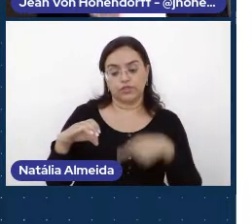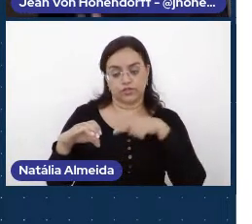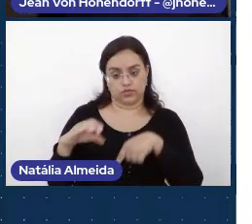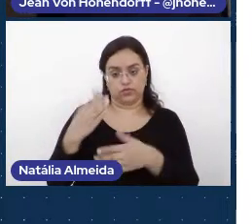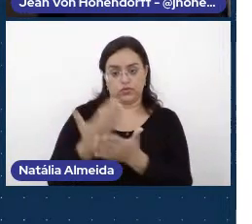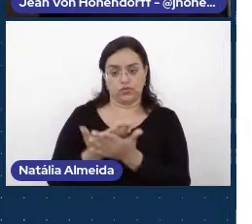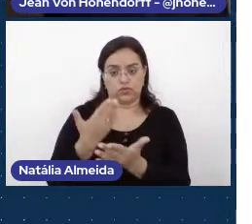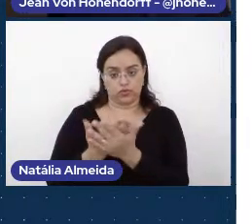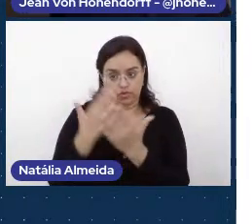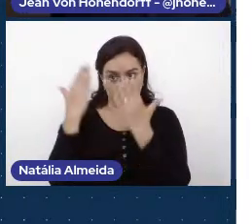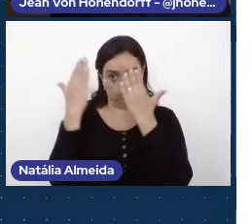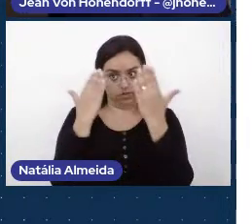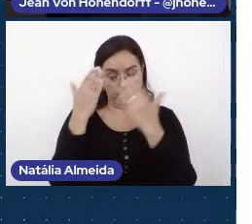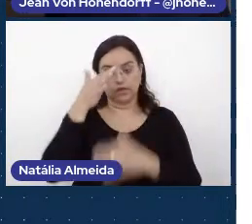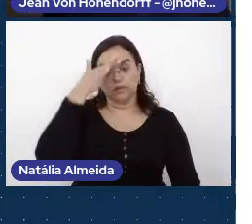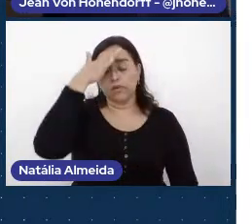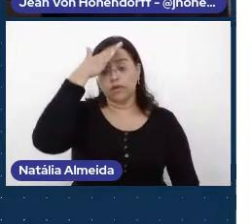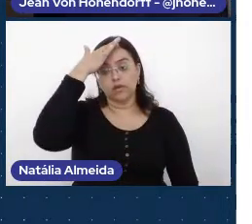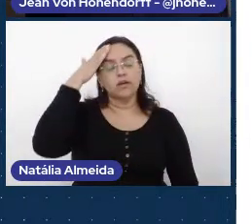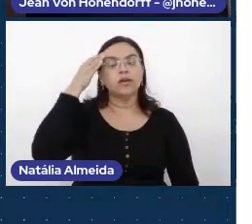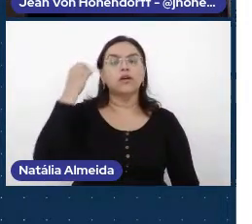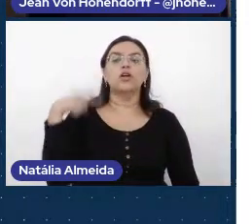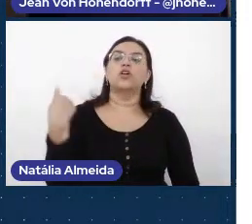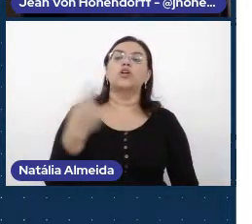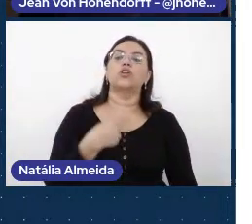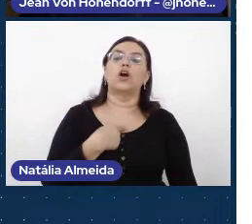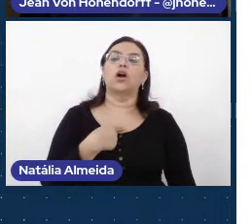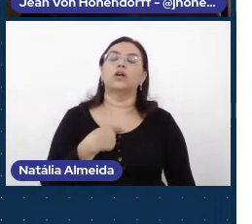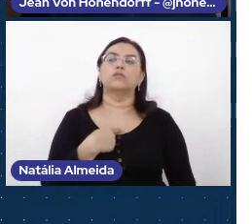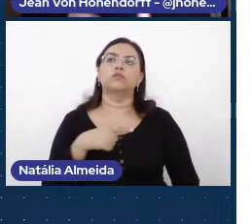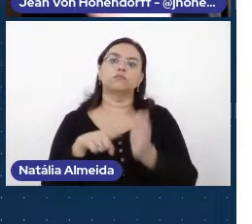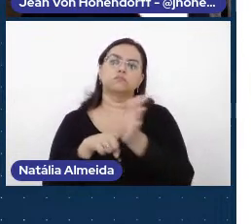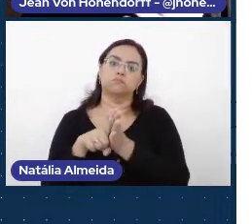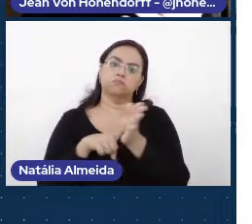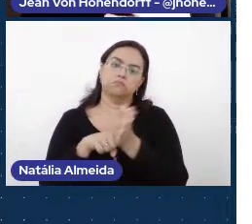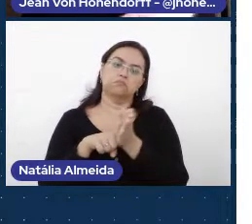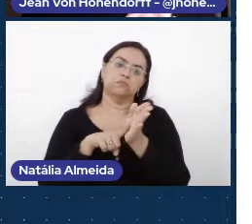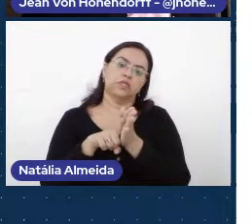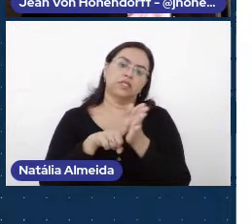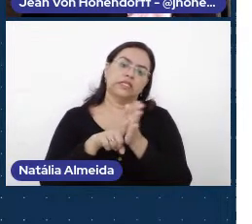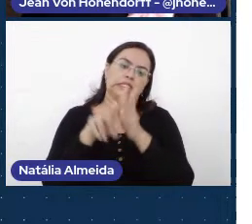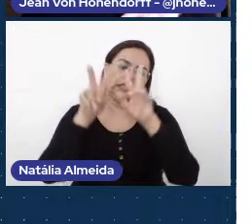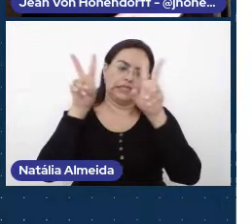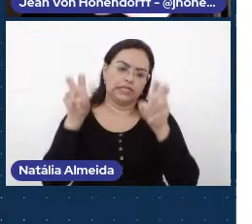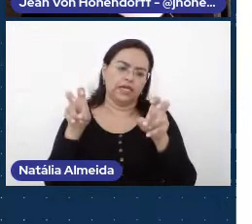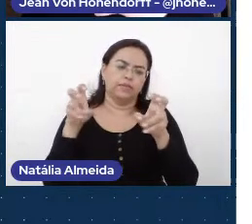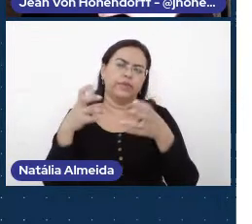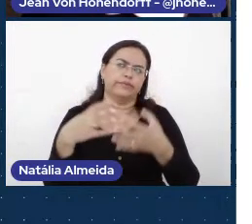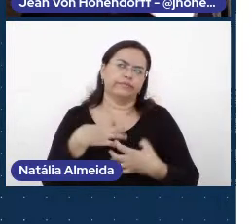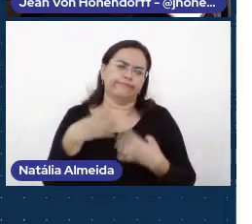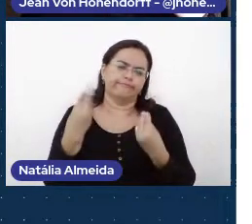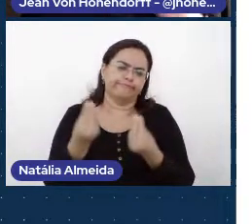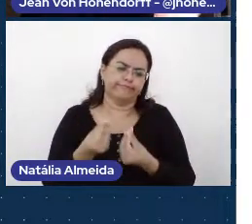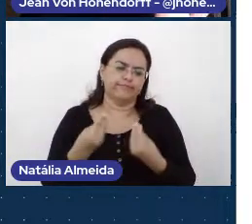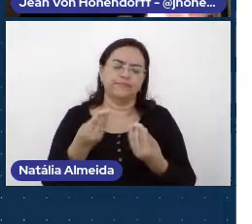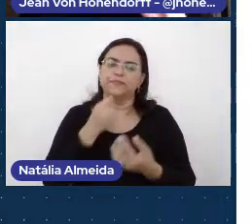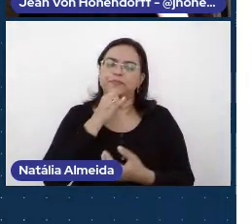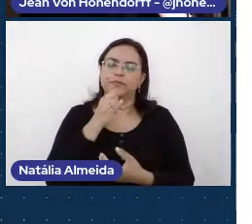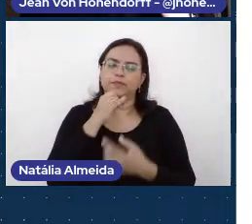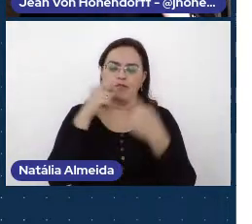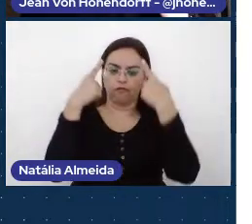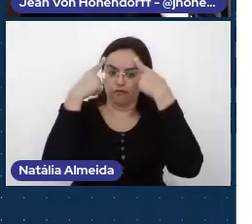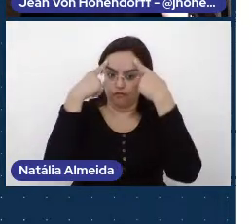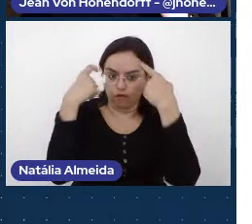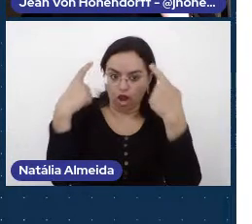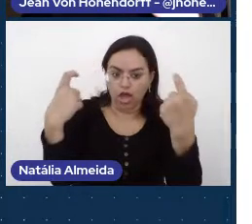psico, a gente acaba pesquisando muitos temas sensíveis. Então, eu, por exemplo, violência, mas,